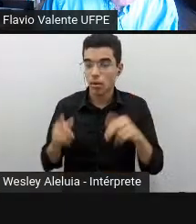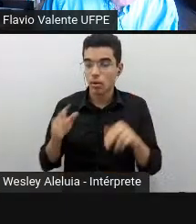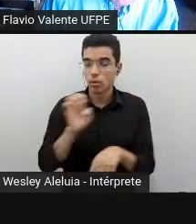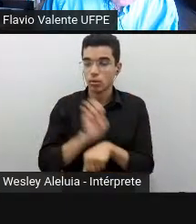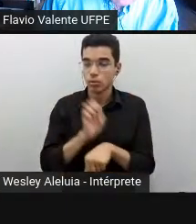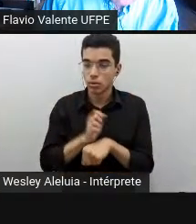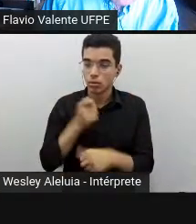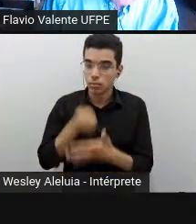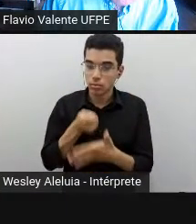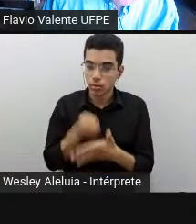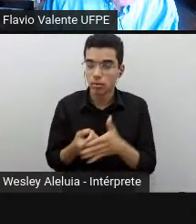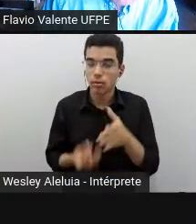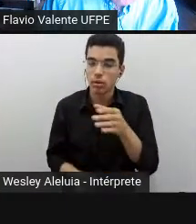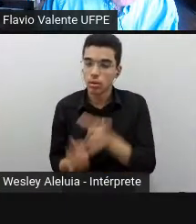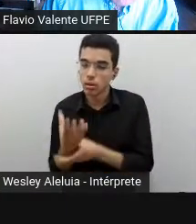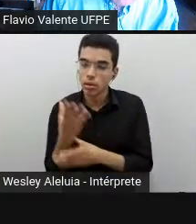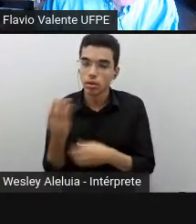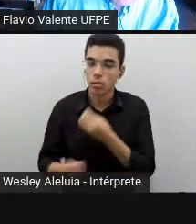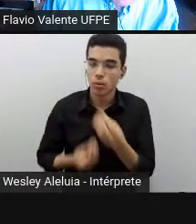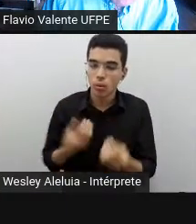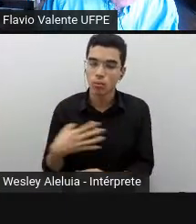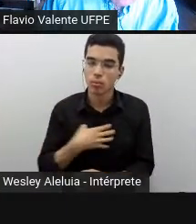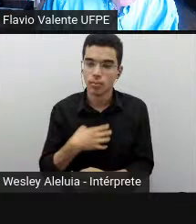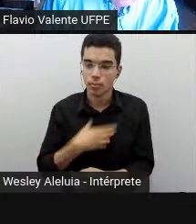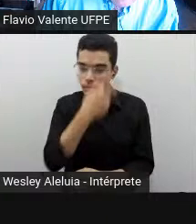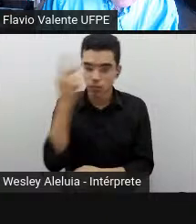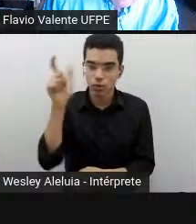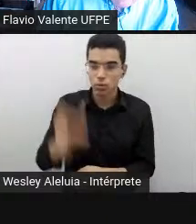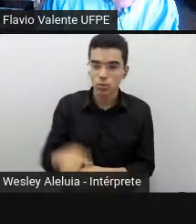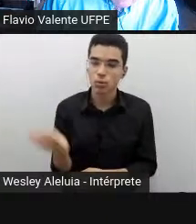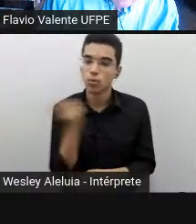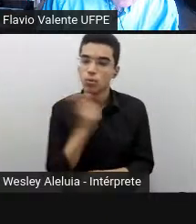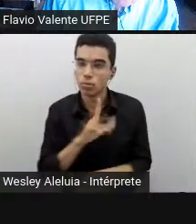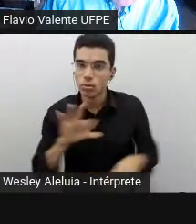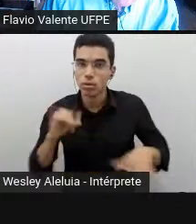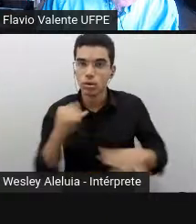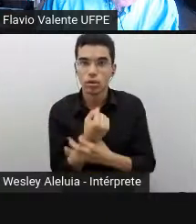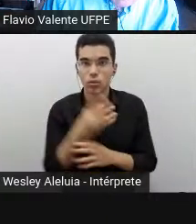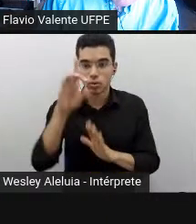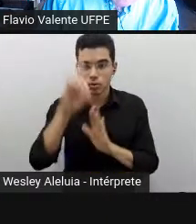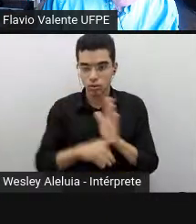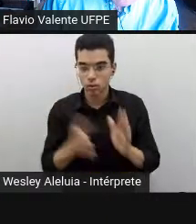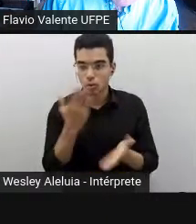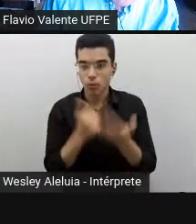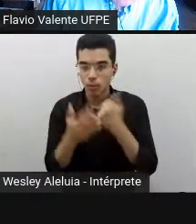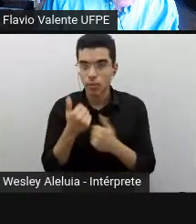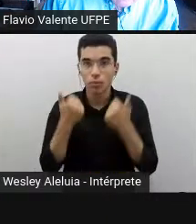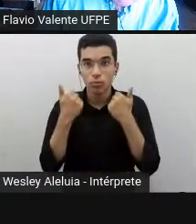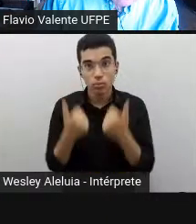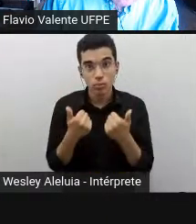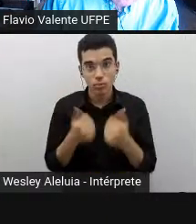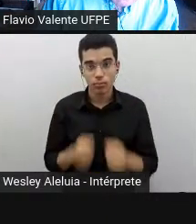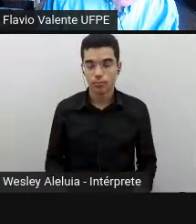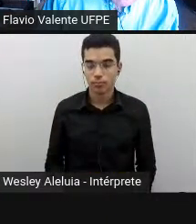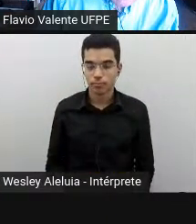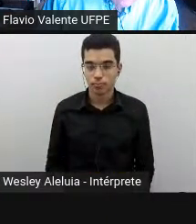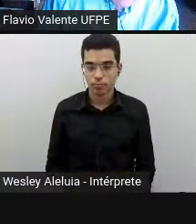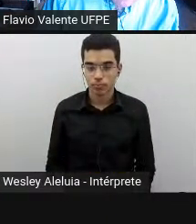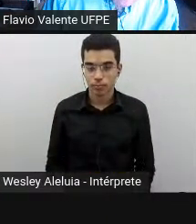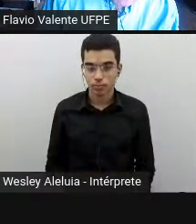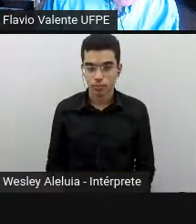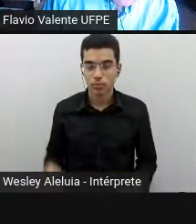as pessoas a garantir o seu direito humano à alimentação adequada. Ou seja, que elas possam criar